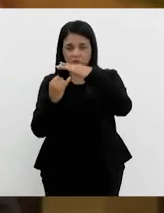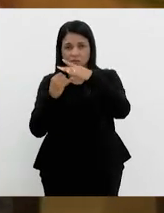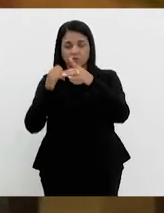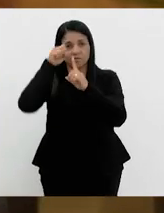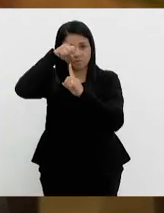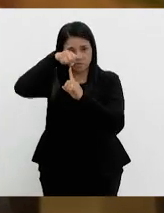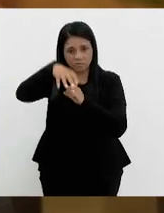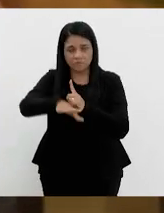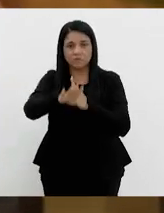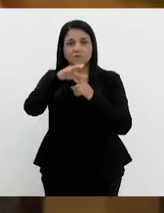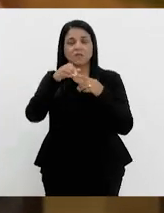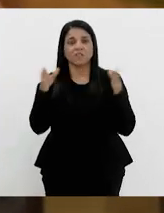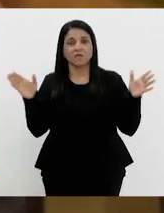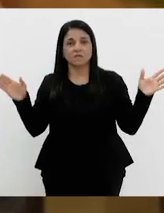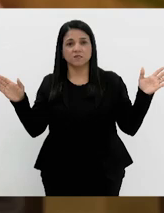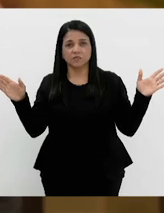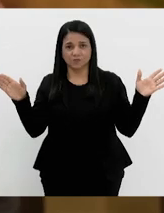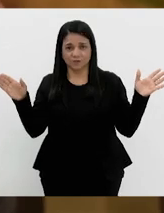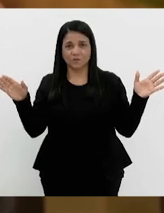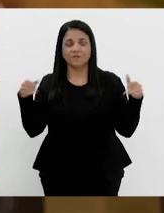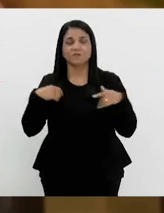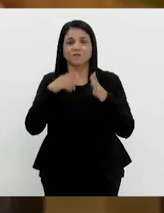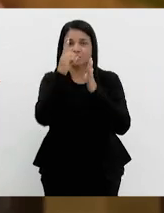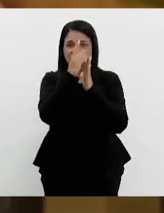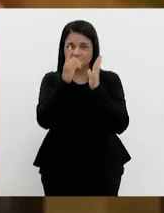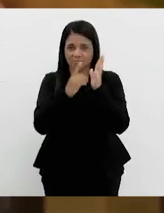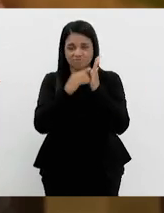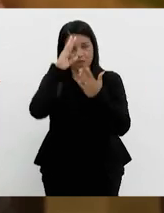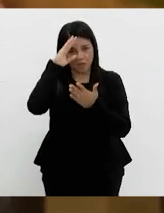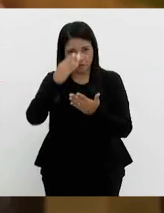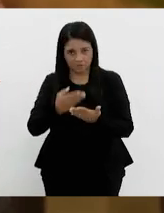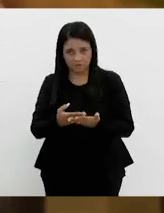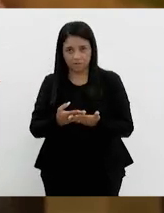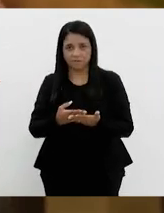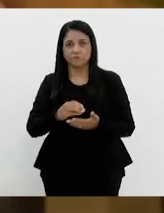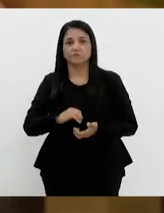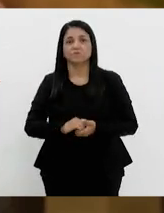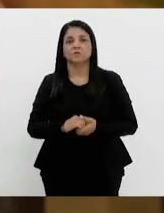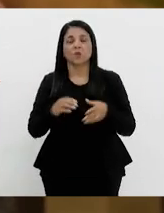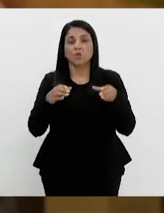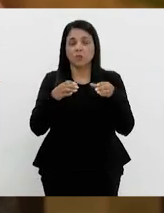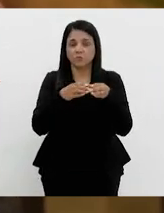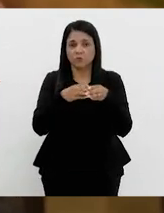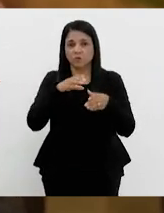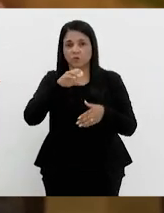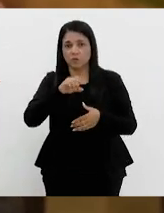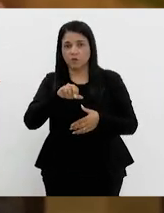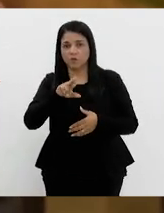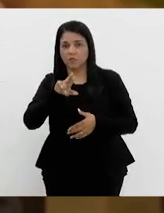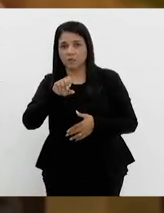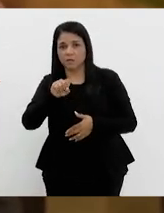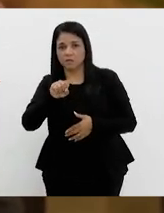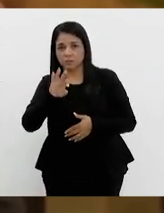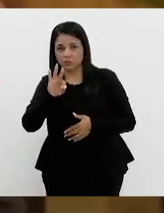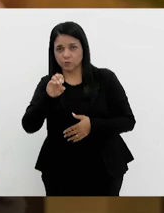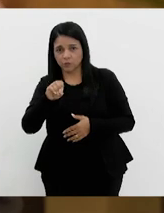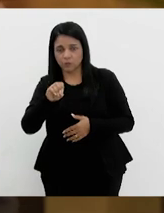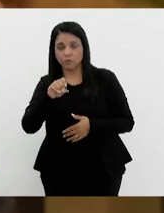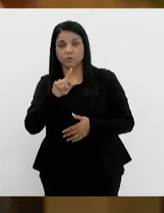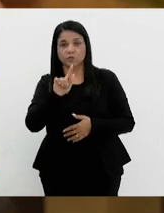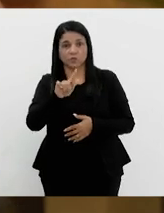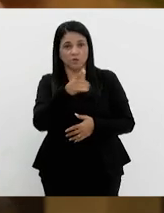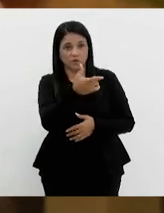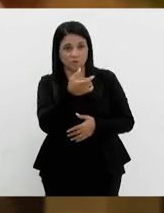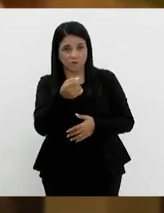Redentor como pelo presente decreto criamos comitê Cristo G20 que será responsável